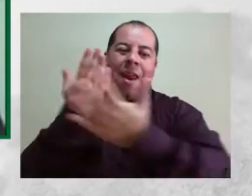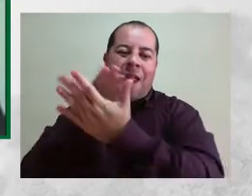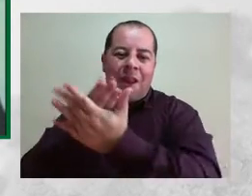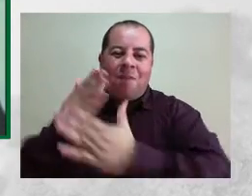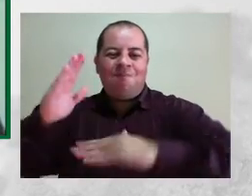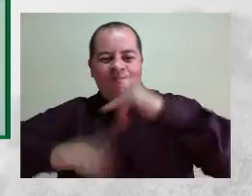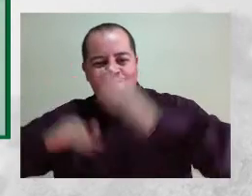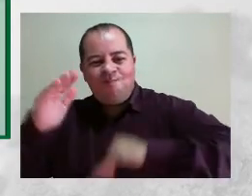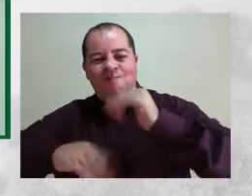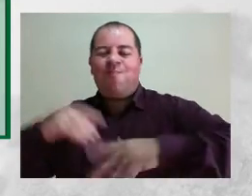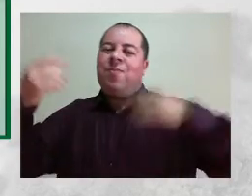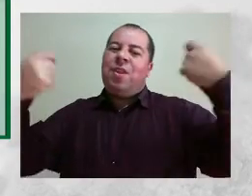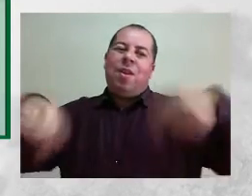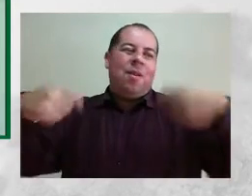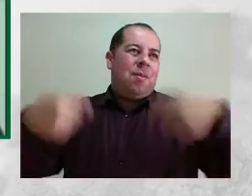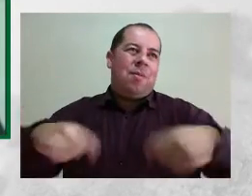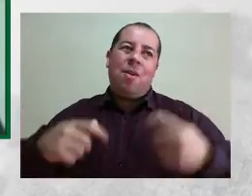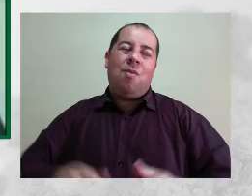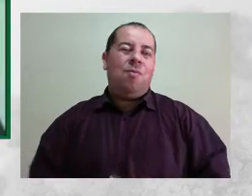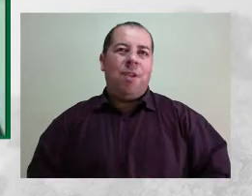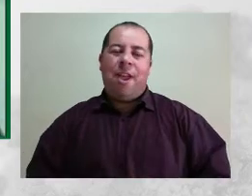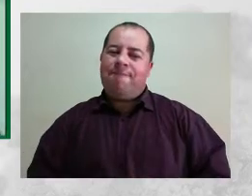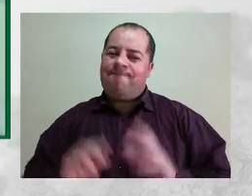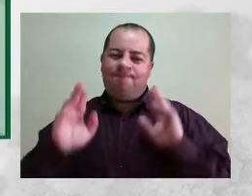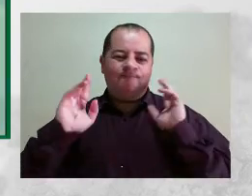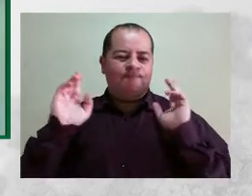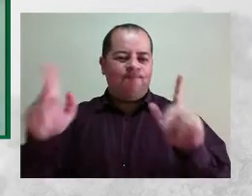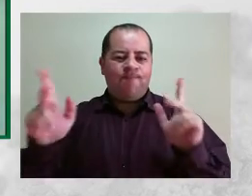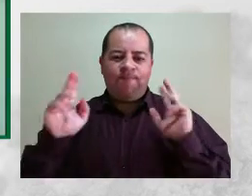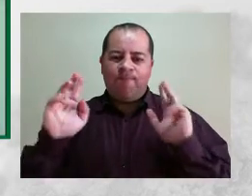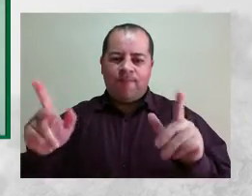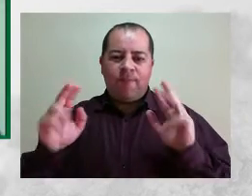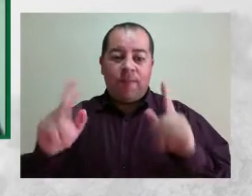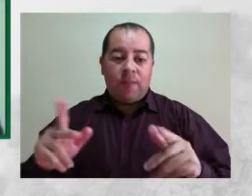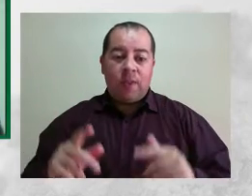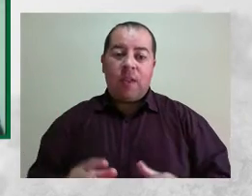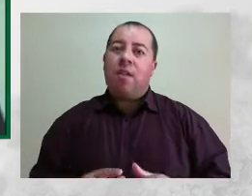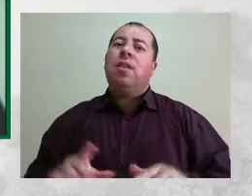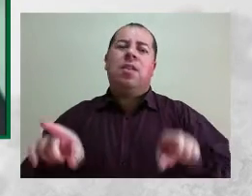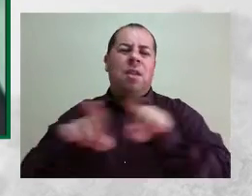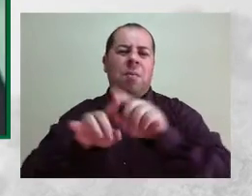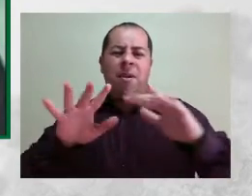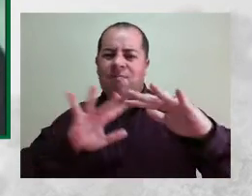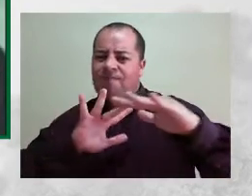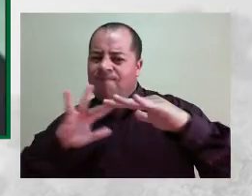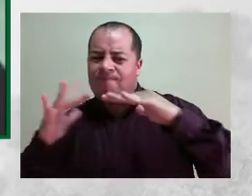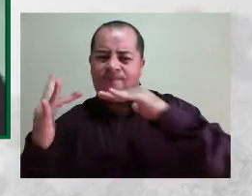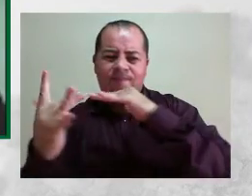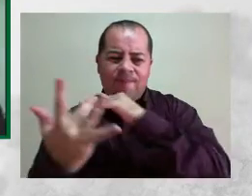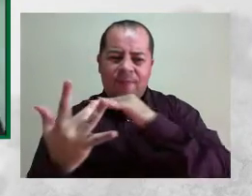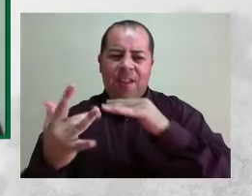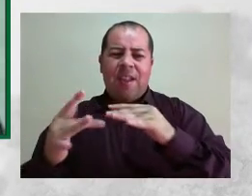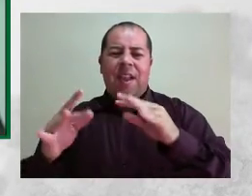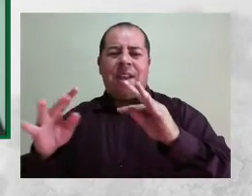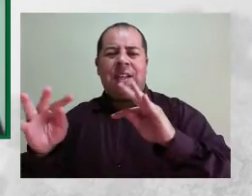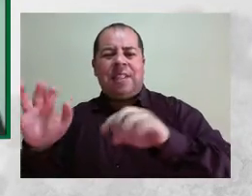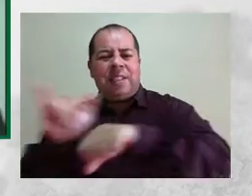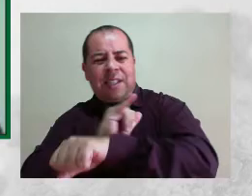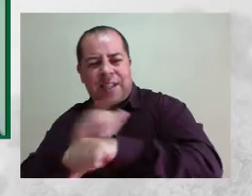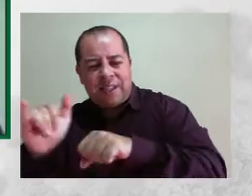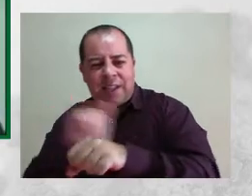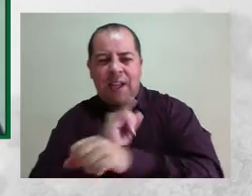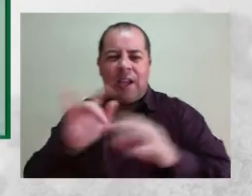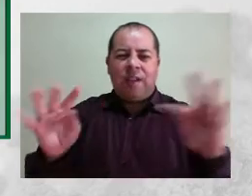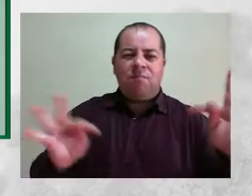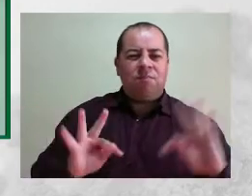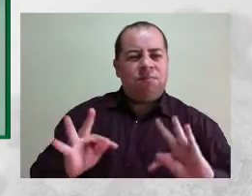principalmente nas aulas práticas. Então, a mudança vai ser outra. as mídias digitais, os